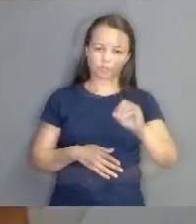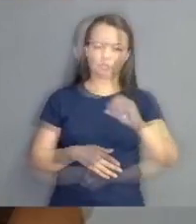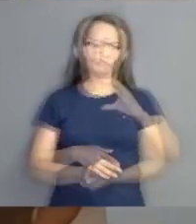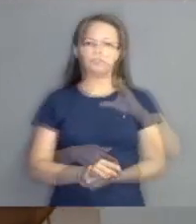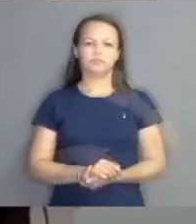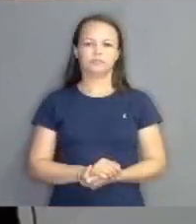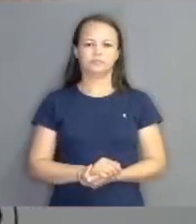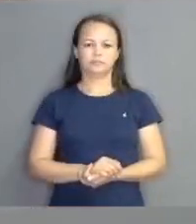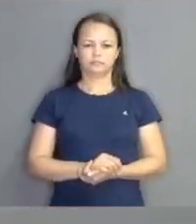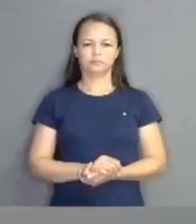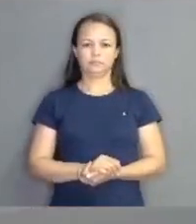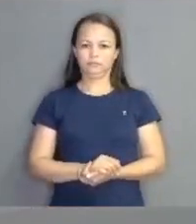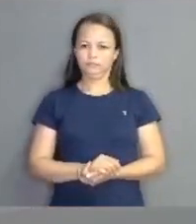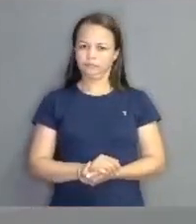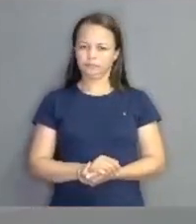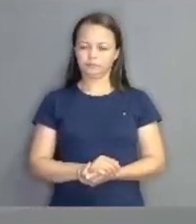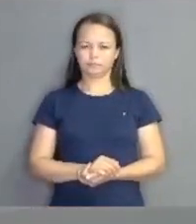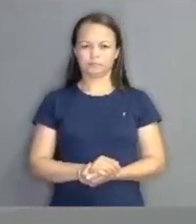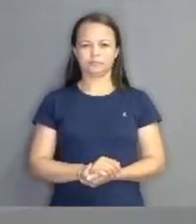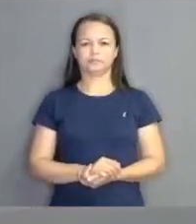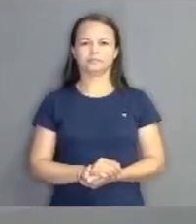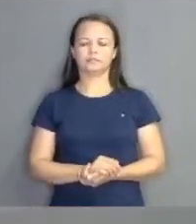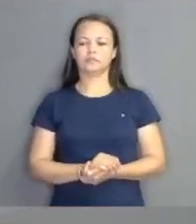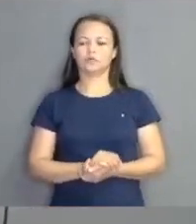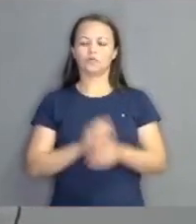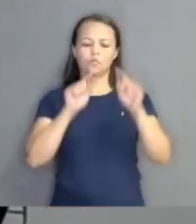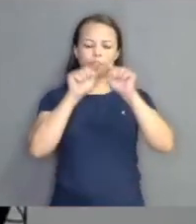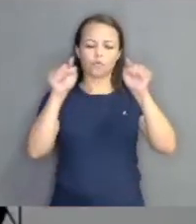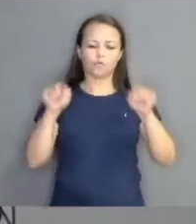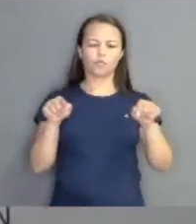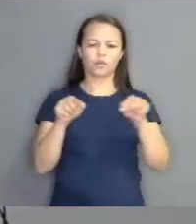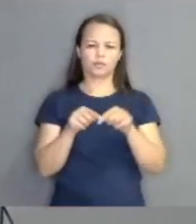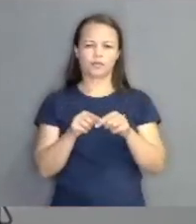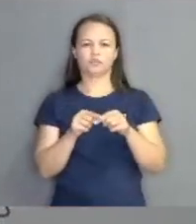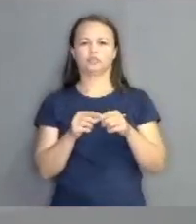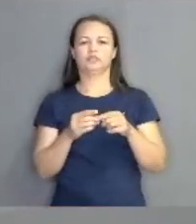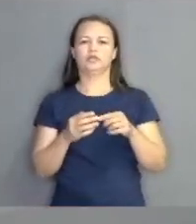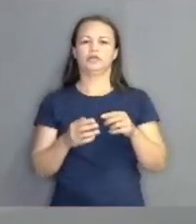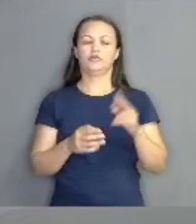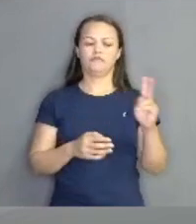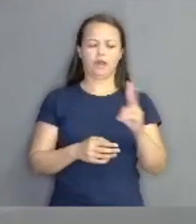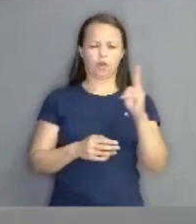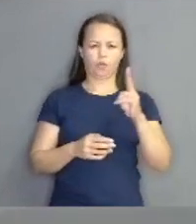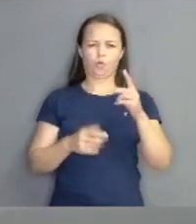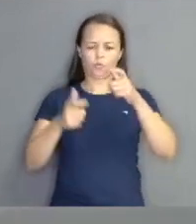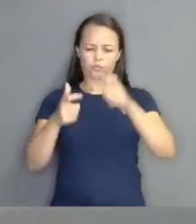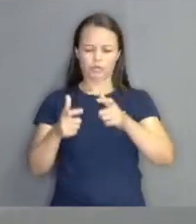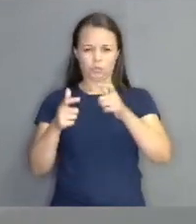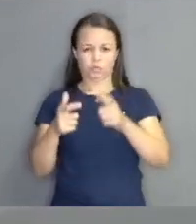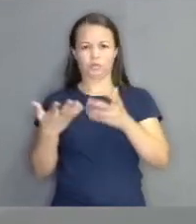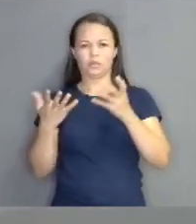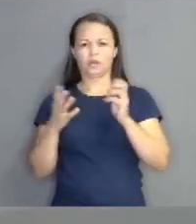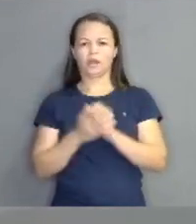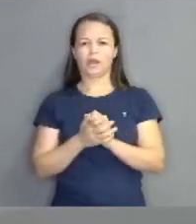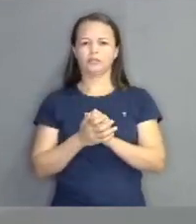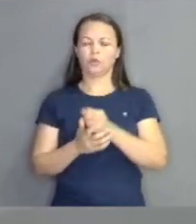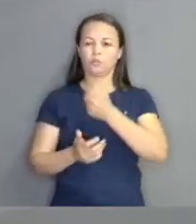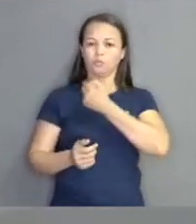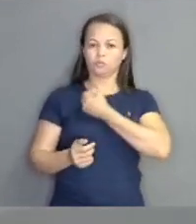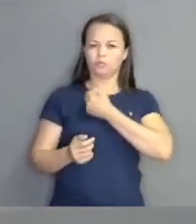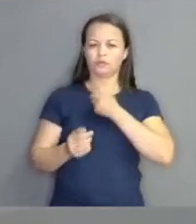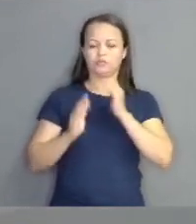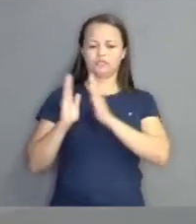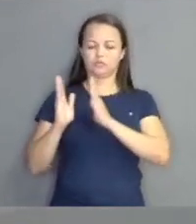ok? Com o quadro abaixo de valor e lugar, podemos sobre o valor do algarismo através do lugar que